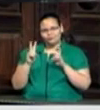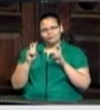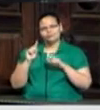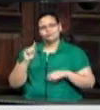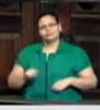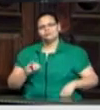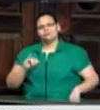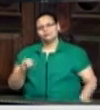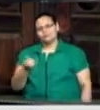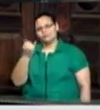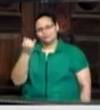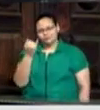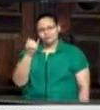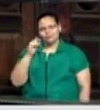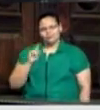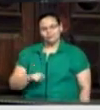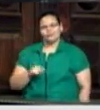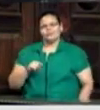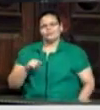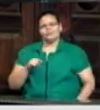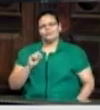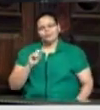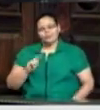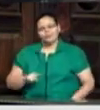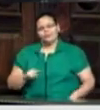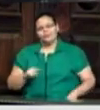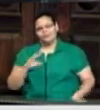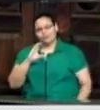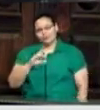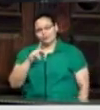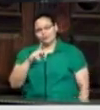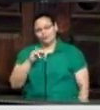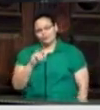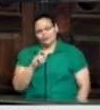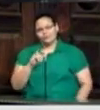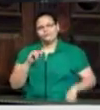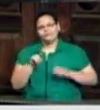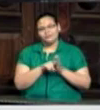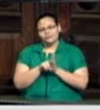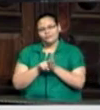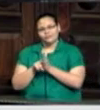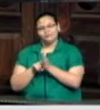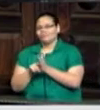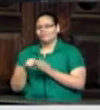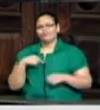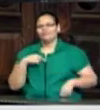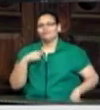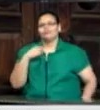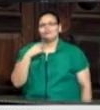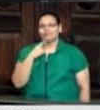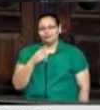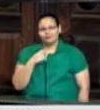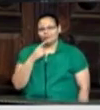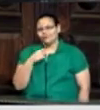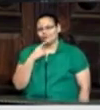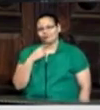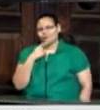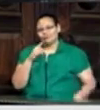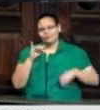a oportunidade da realização dessa CPI, e eu não tenho dúvidas que, ao